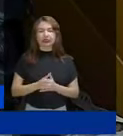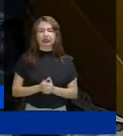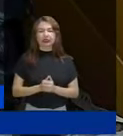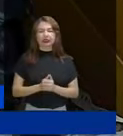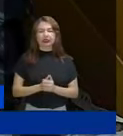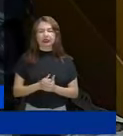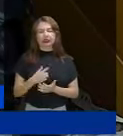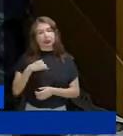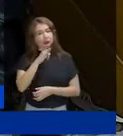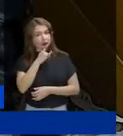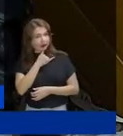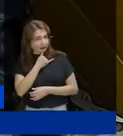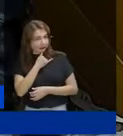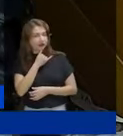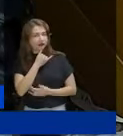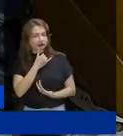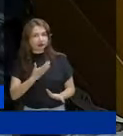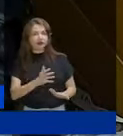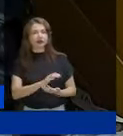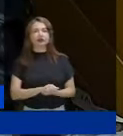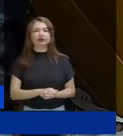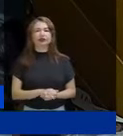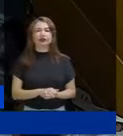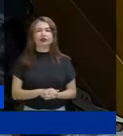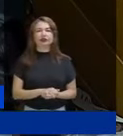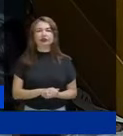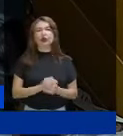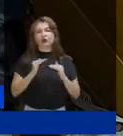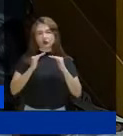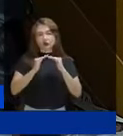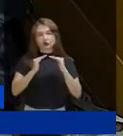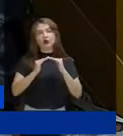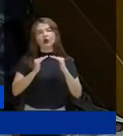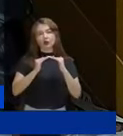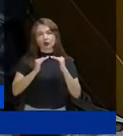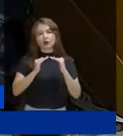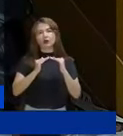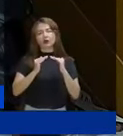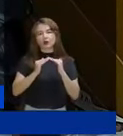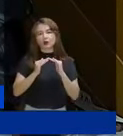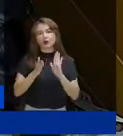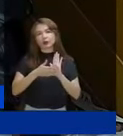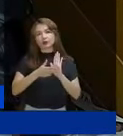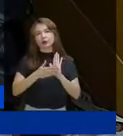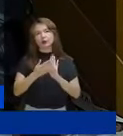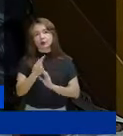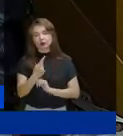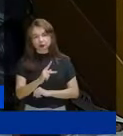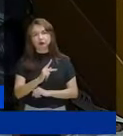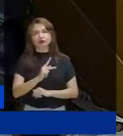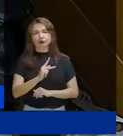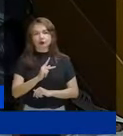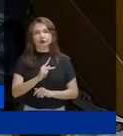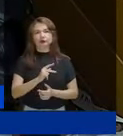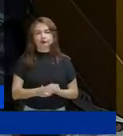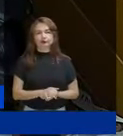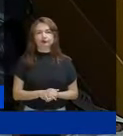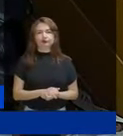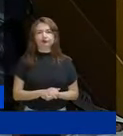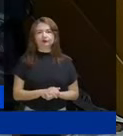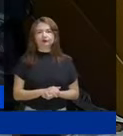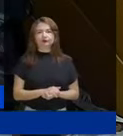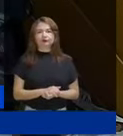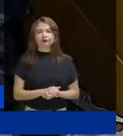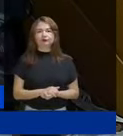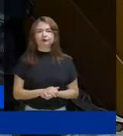externalizo o meu pesar e adiro, claro, né, a proposição de Vossa Excelência. E,